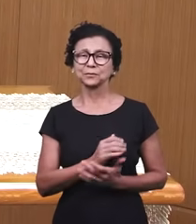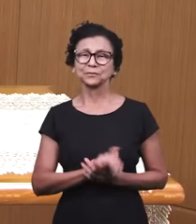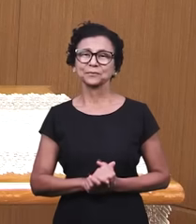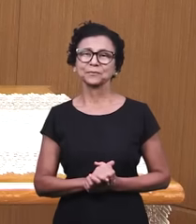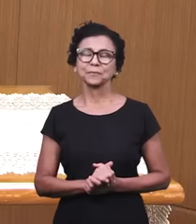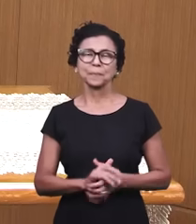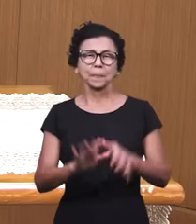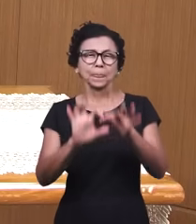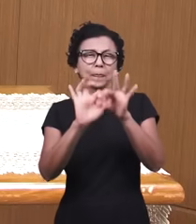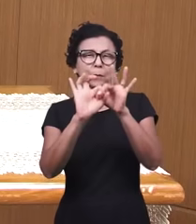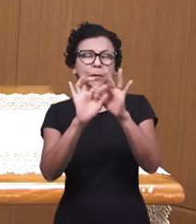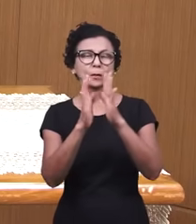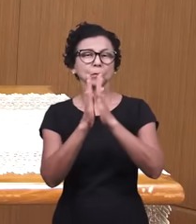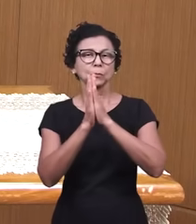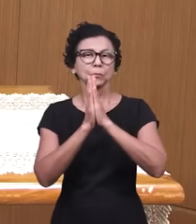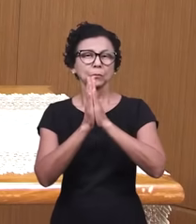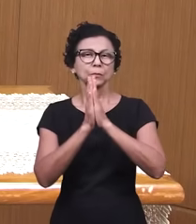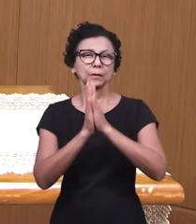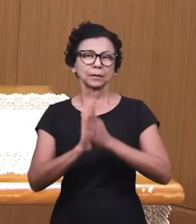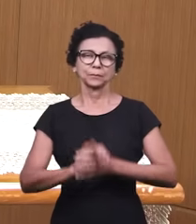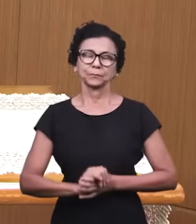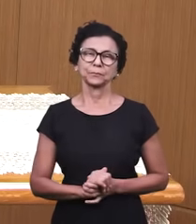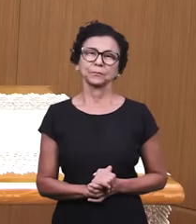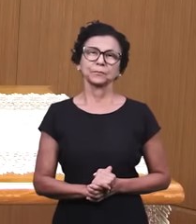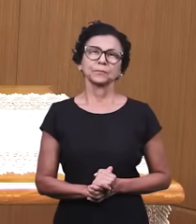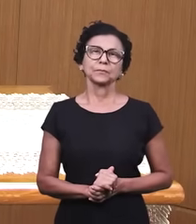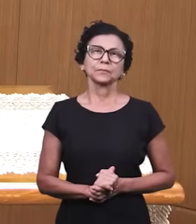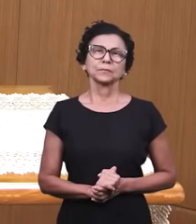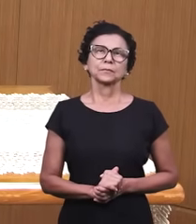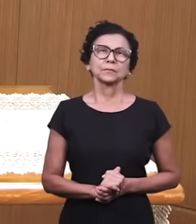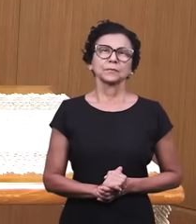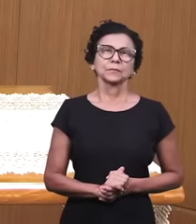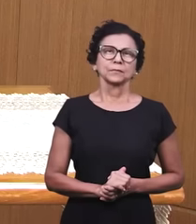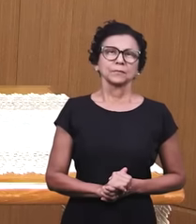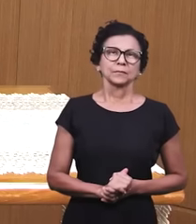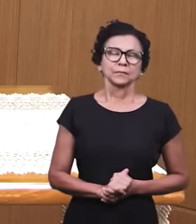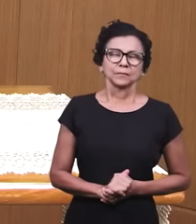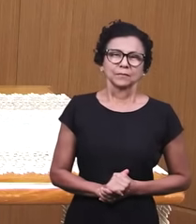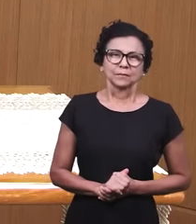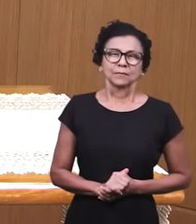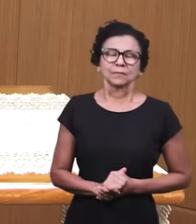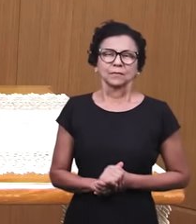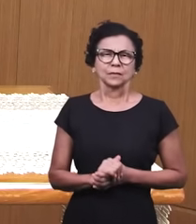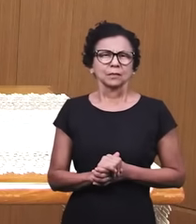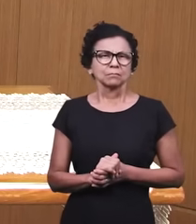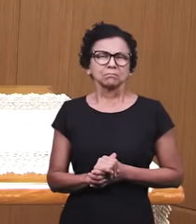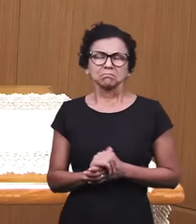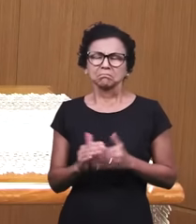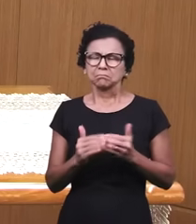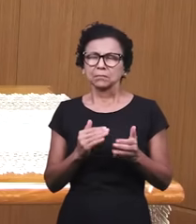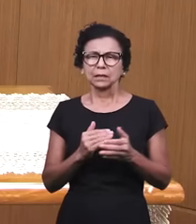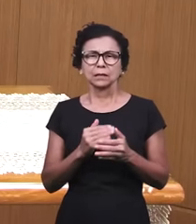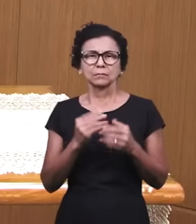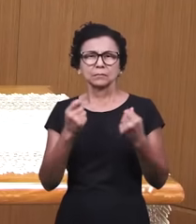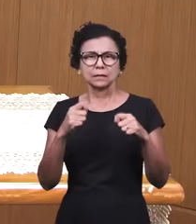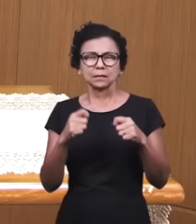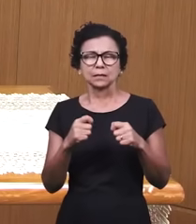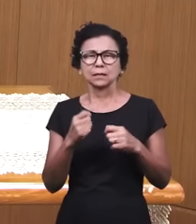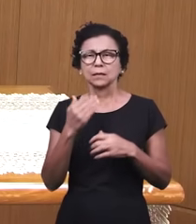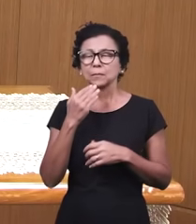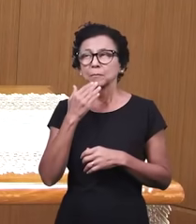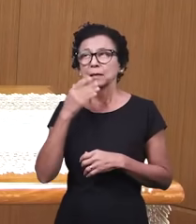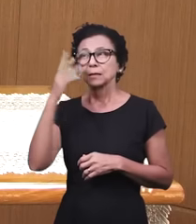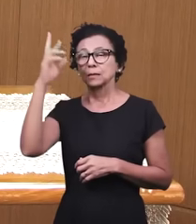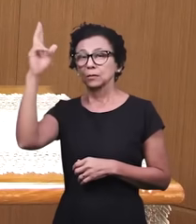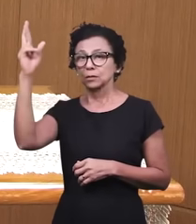hora, vamos orar e faça dessa oração um pedido para a sua necessidade. Certamente